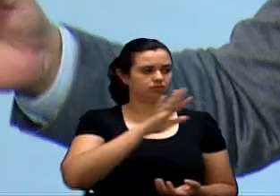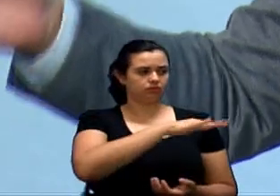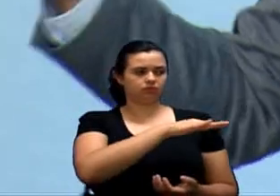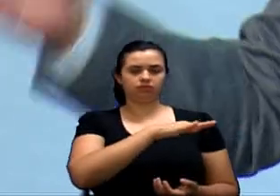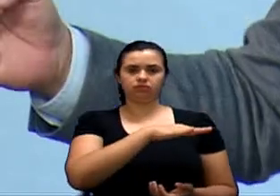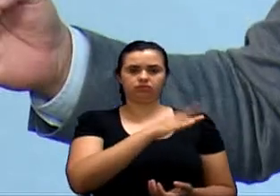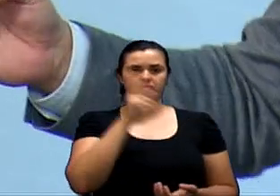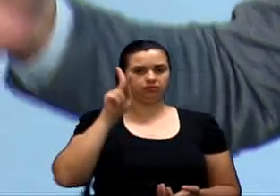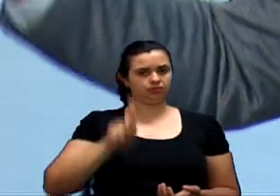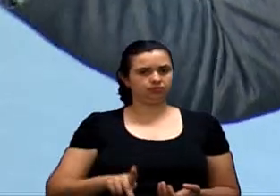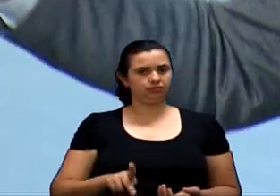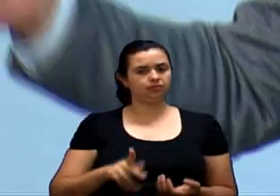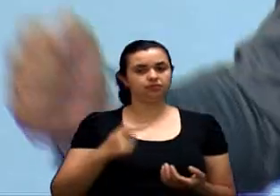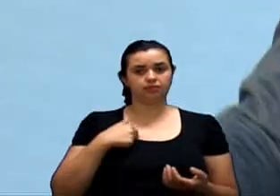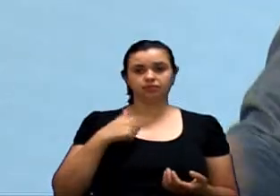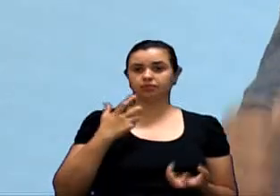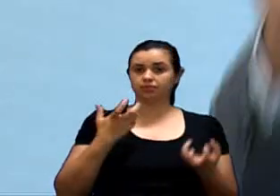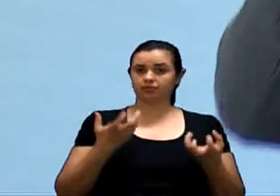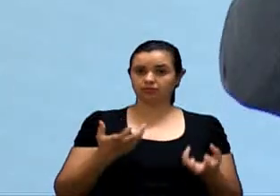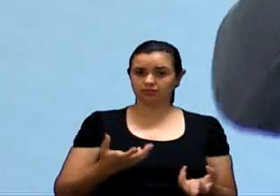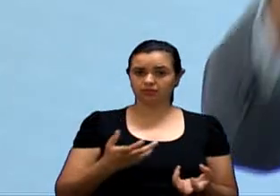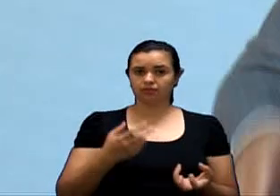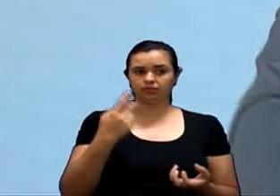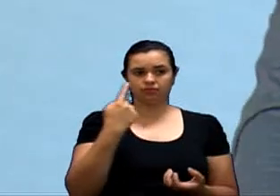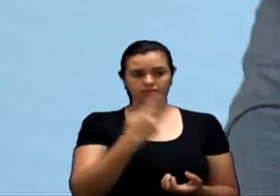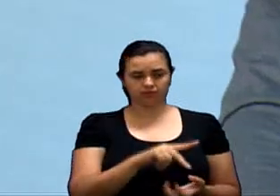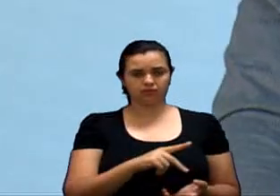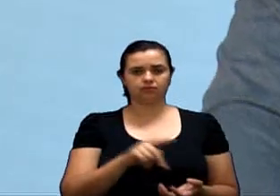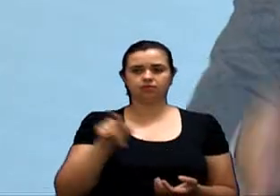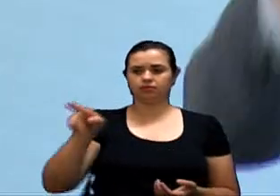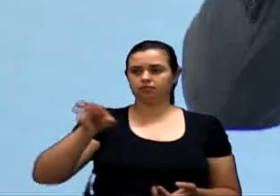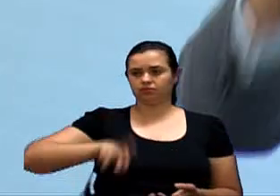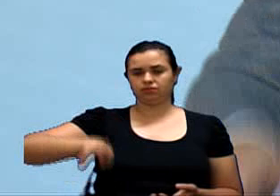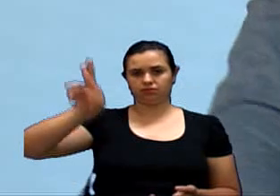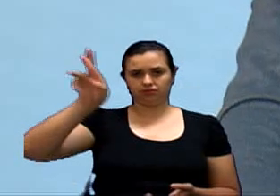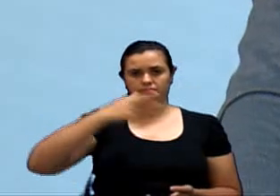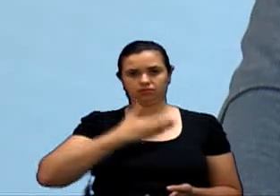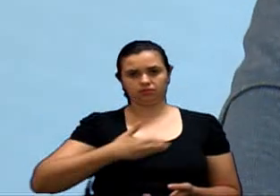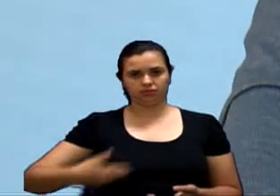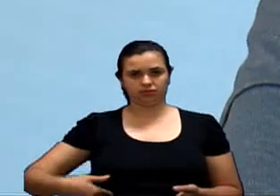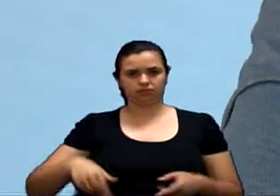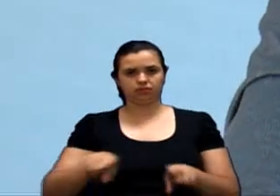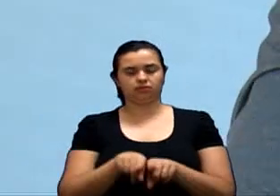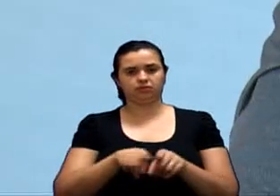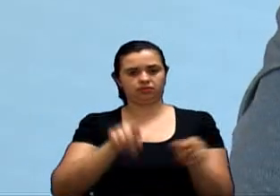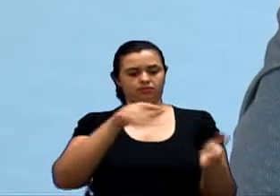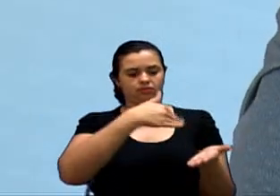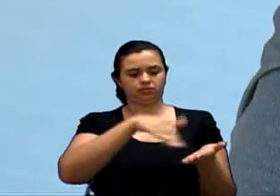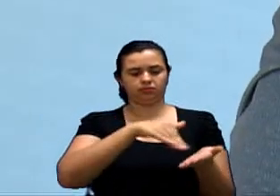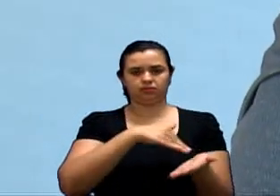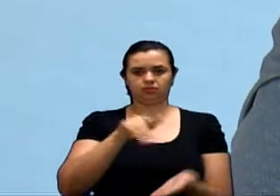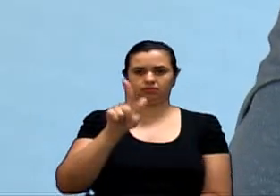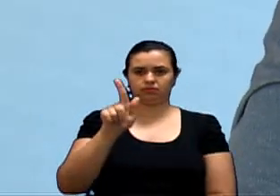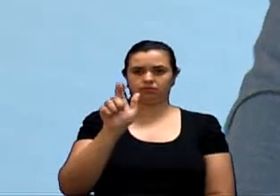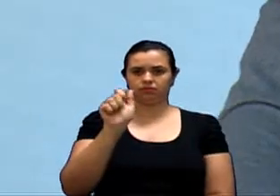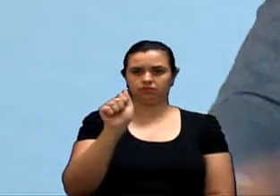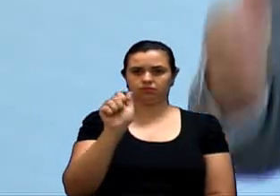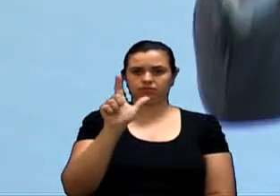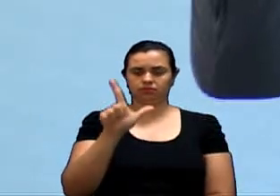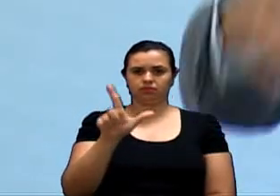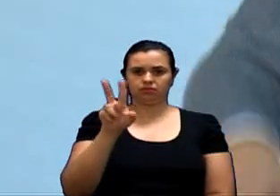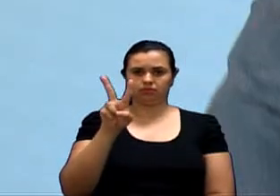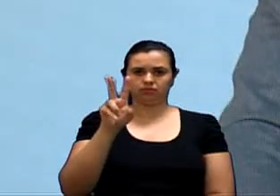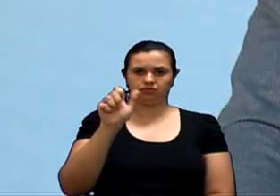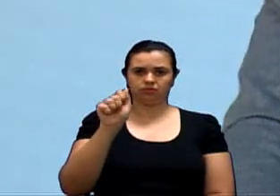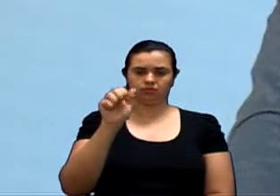presidente Cláudio, o que eu quero do senhor, do líder do governo, do secretário Galvão, que estava aqui junto acompanhando, e já